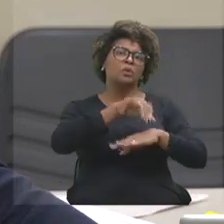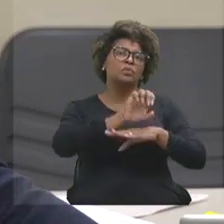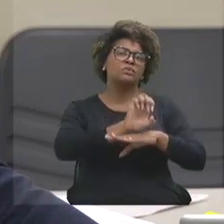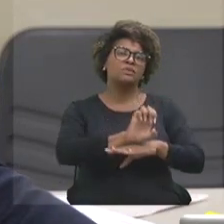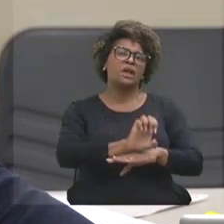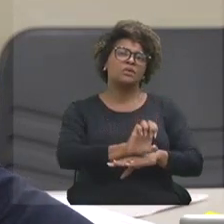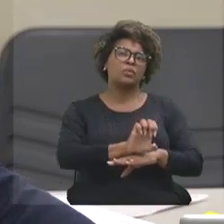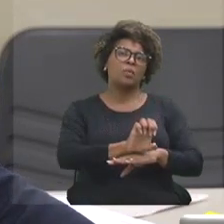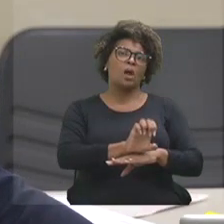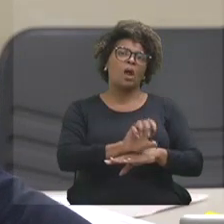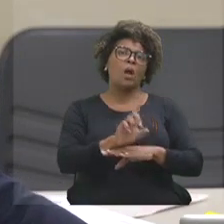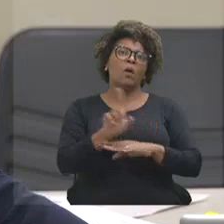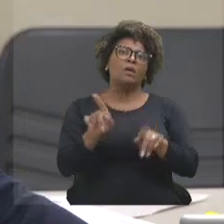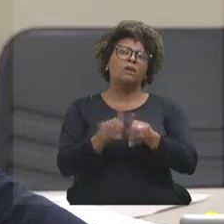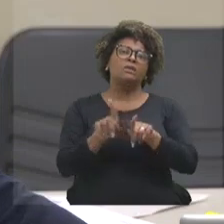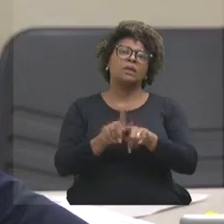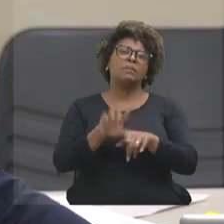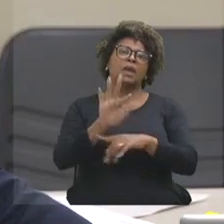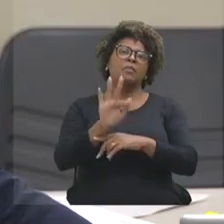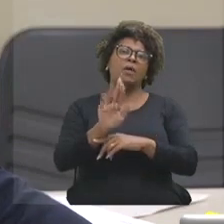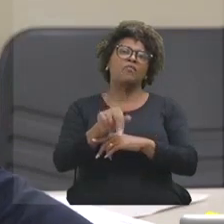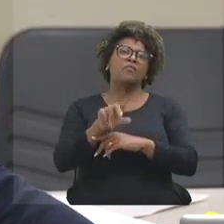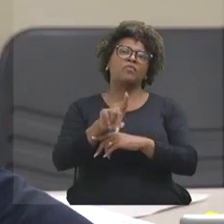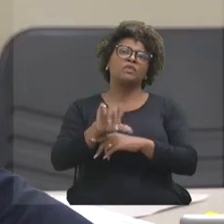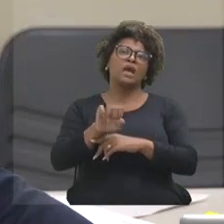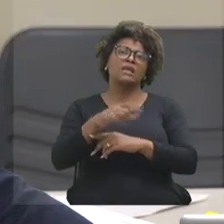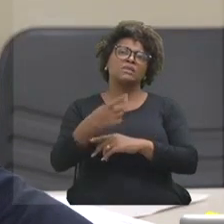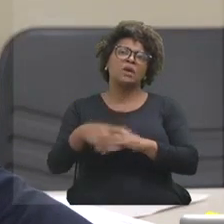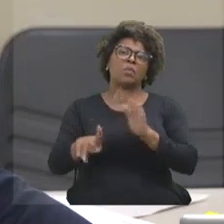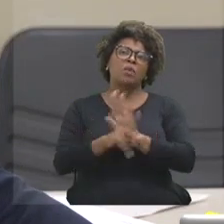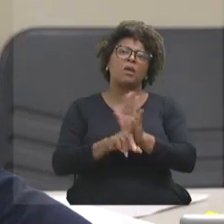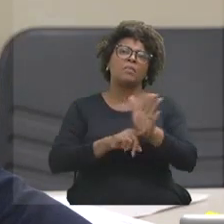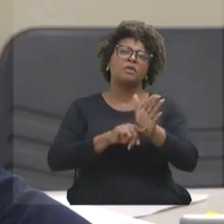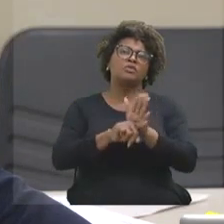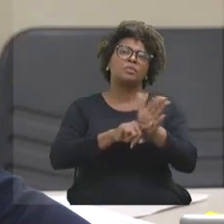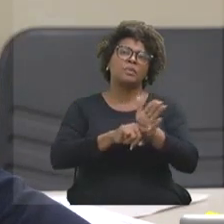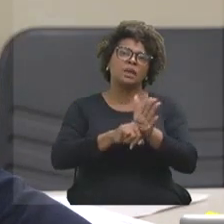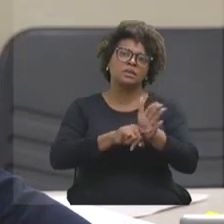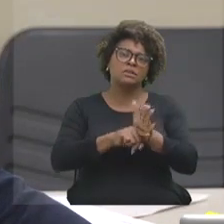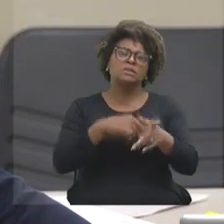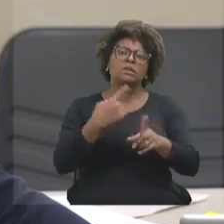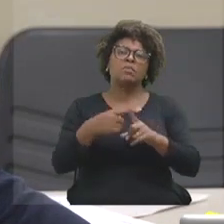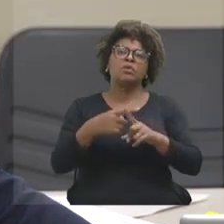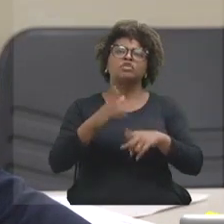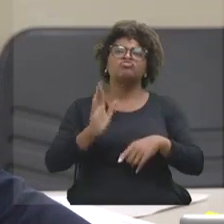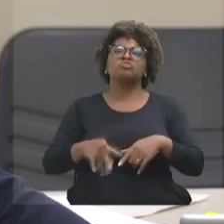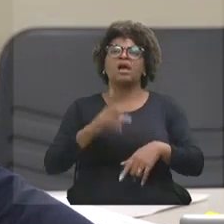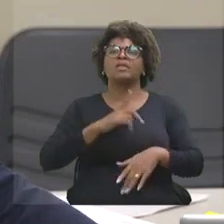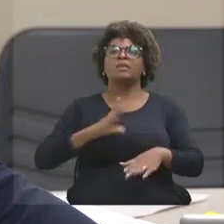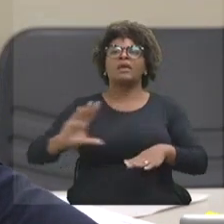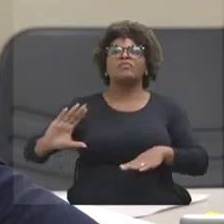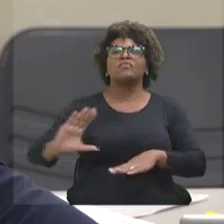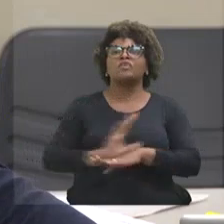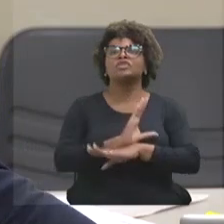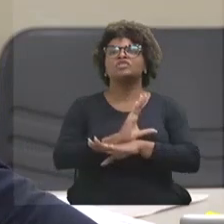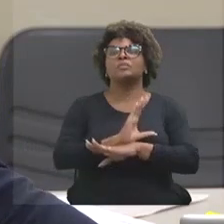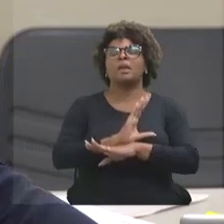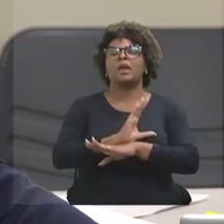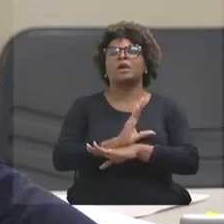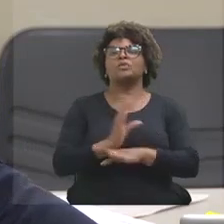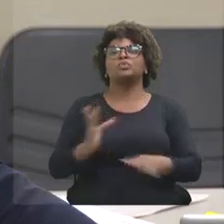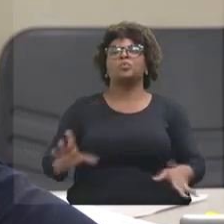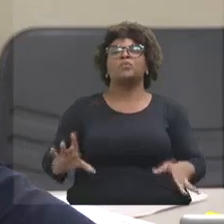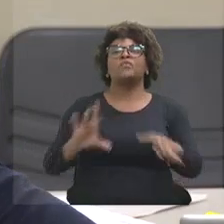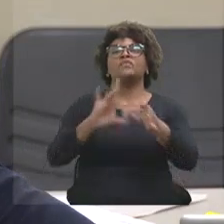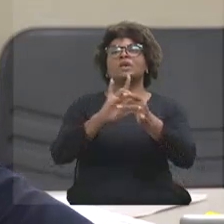e uma Fundação Estadual de pesquisa já que eles têm todo investimento vinculada Cruz novas unidades